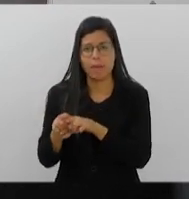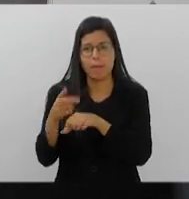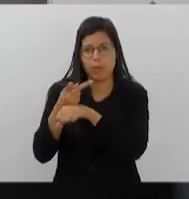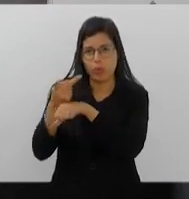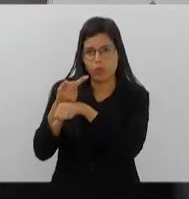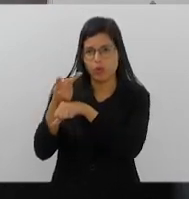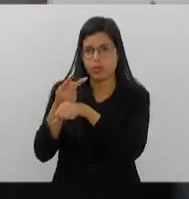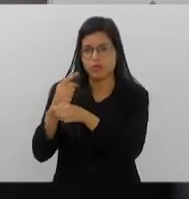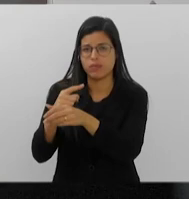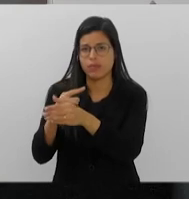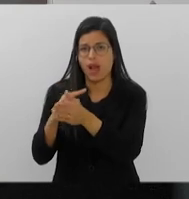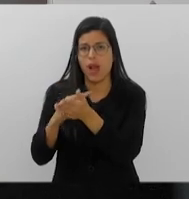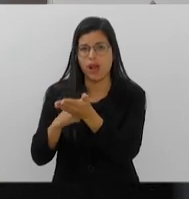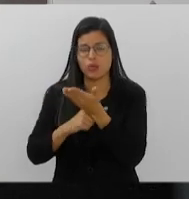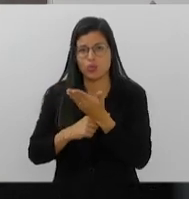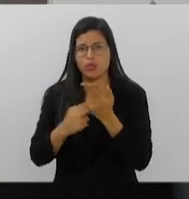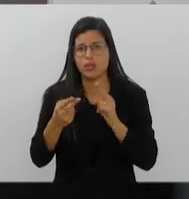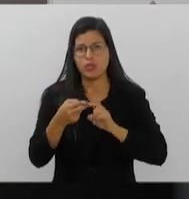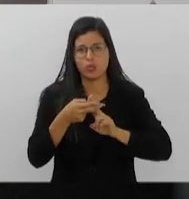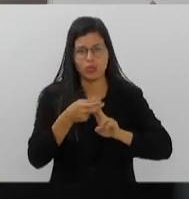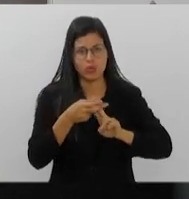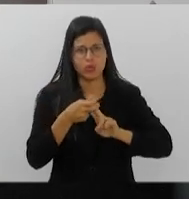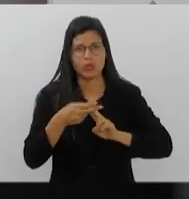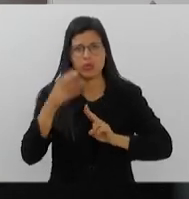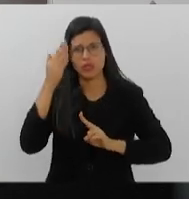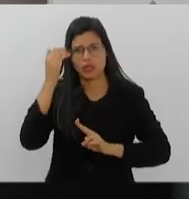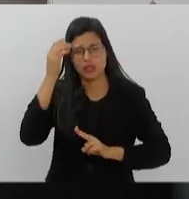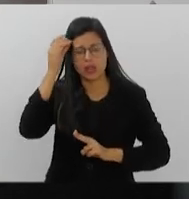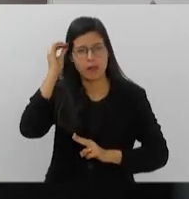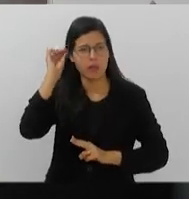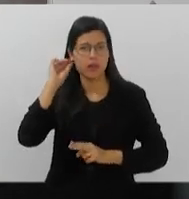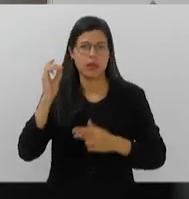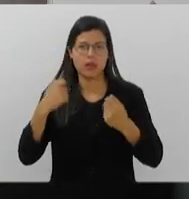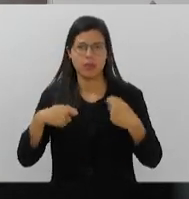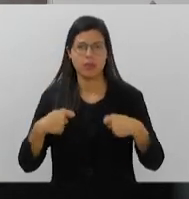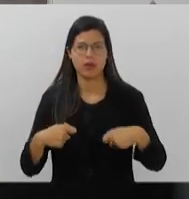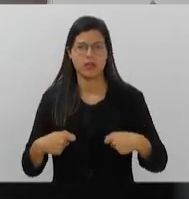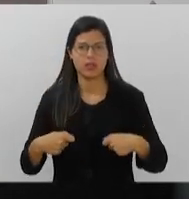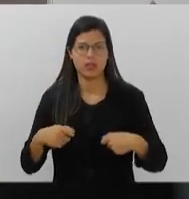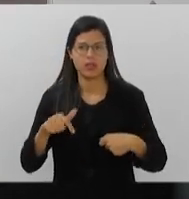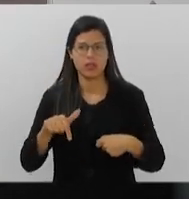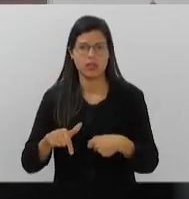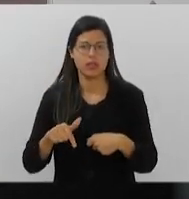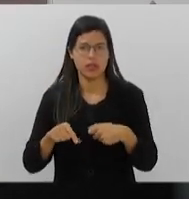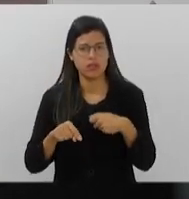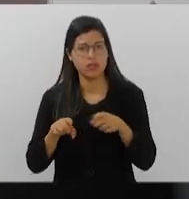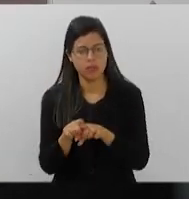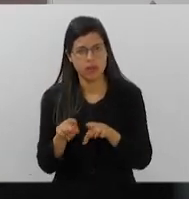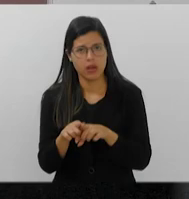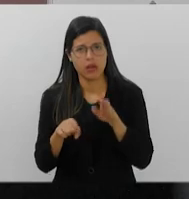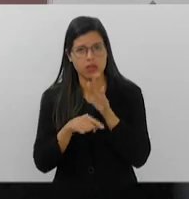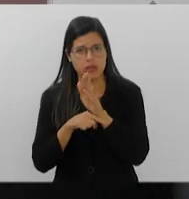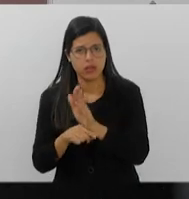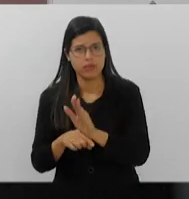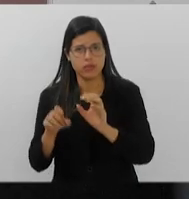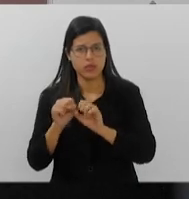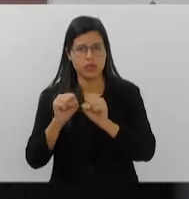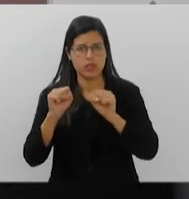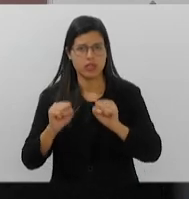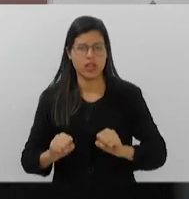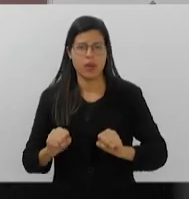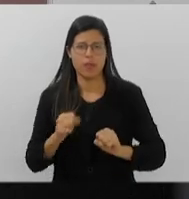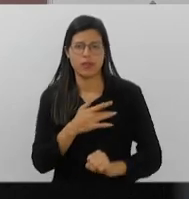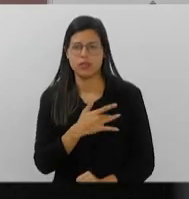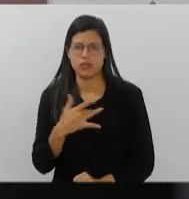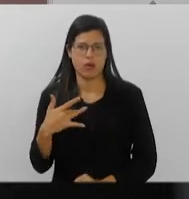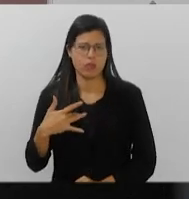que a saúde suplementar ela precisa ser, e é o auxílio também, é um sistema de saúde que não vai comportar